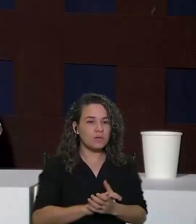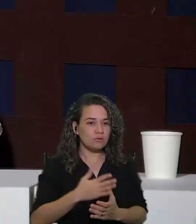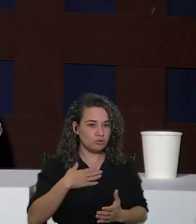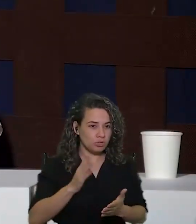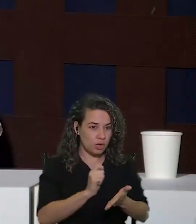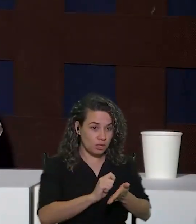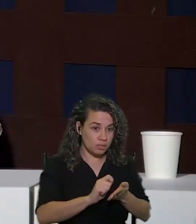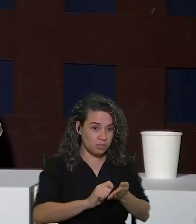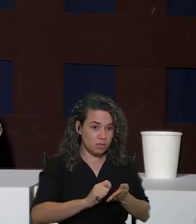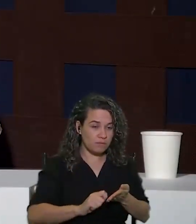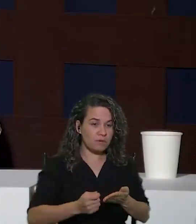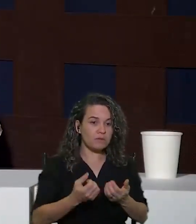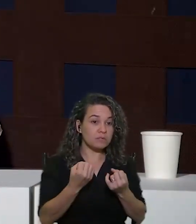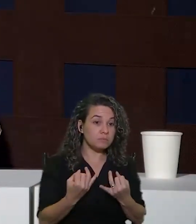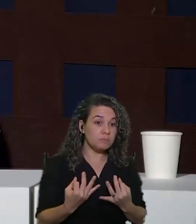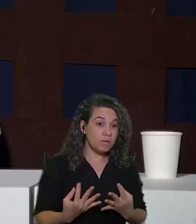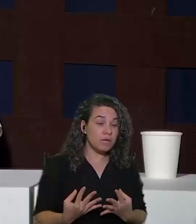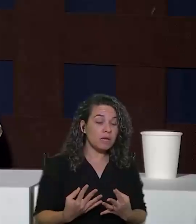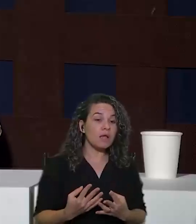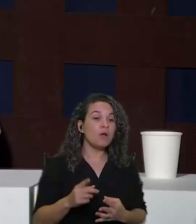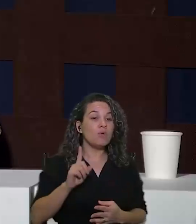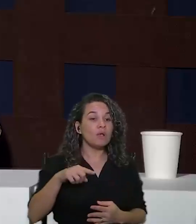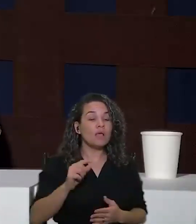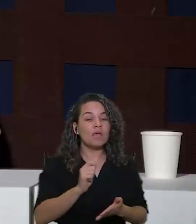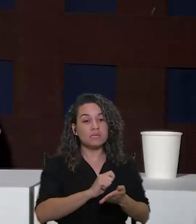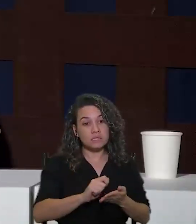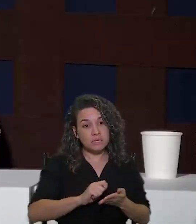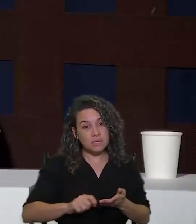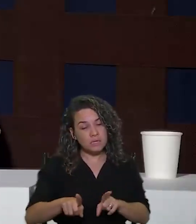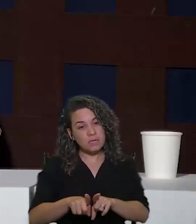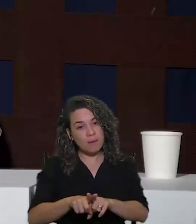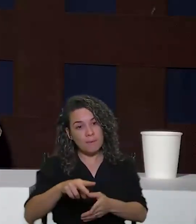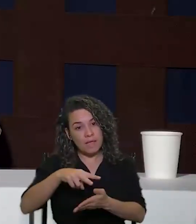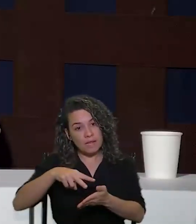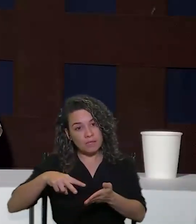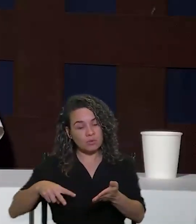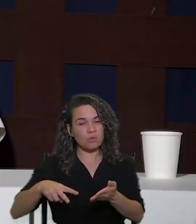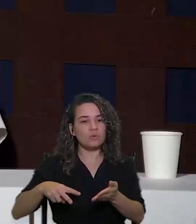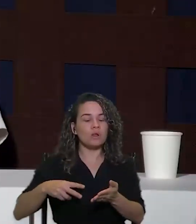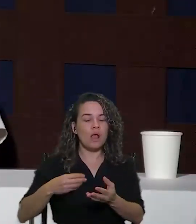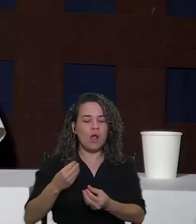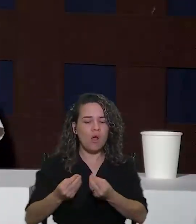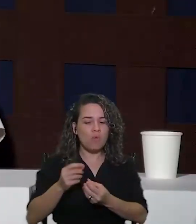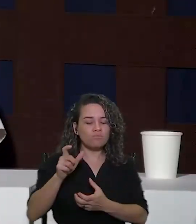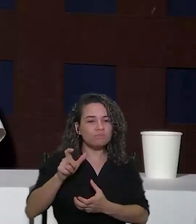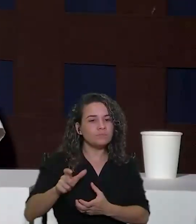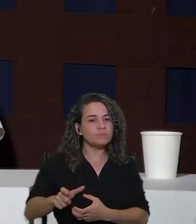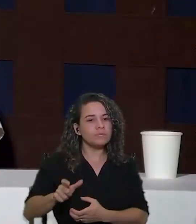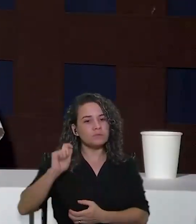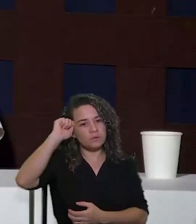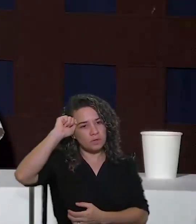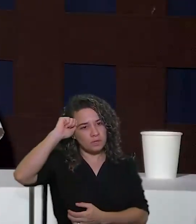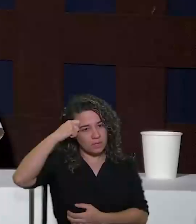ele fala sobre a escrita e a leitura dentro de uma perspectiva do Atlântico Negro. Ou seja,